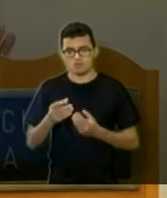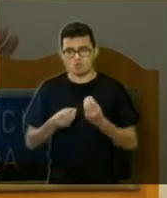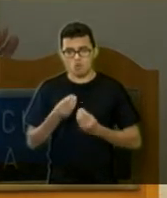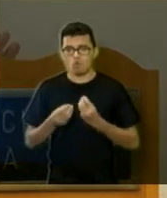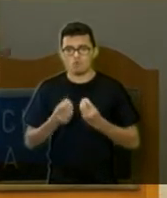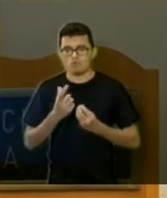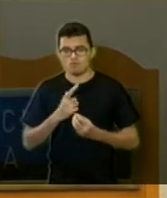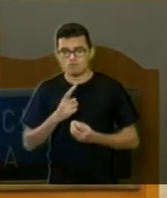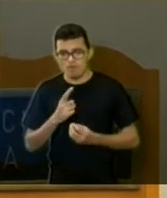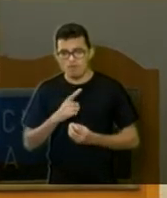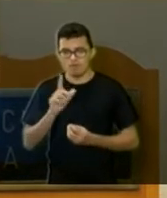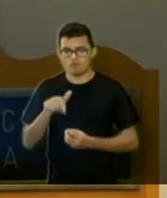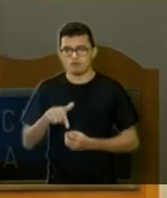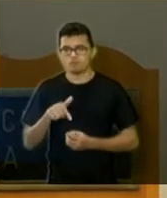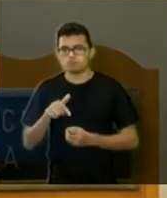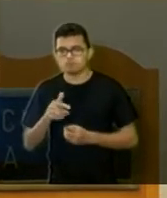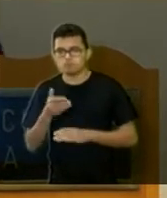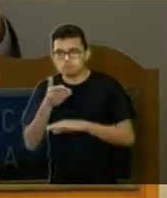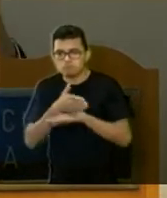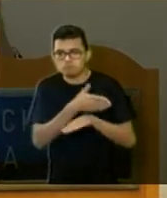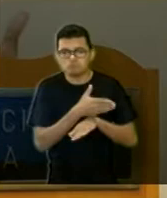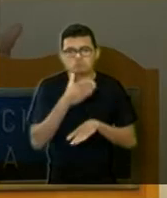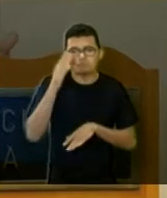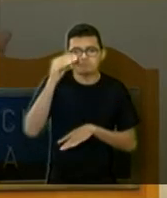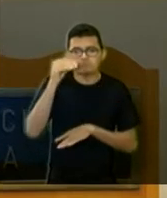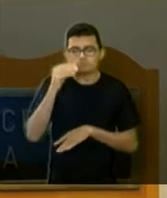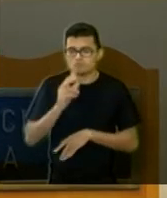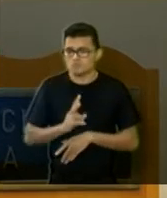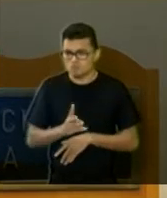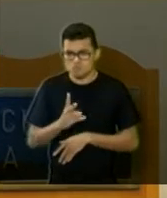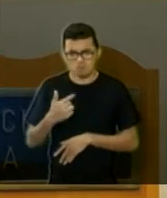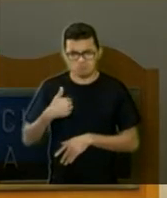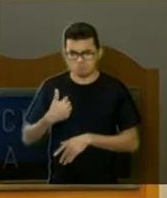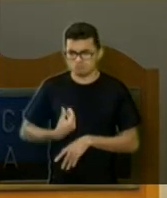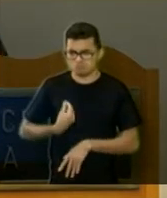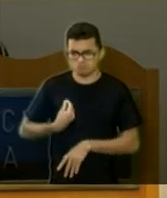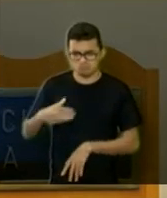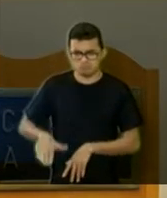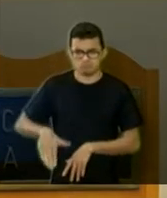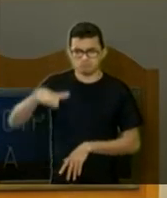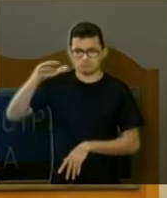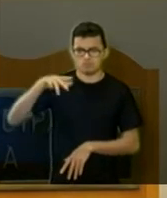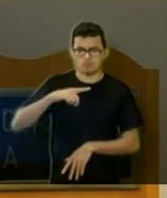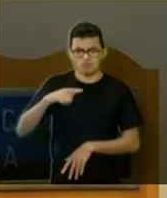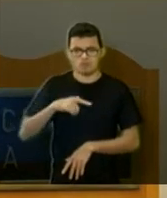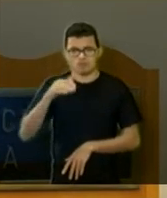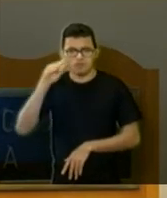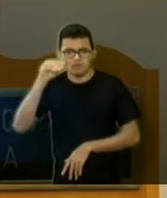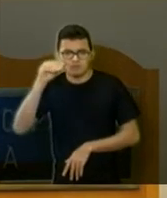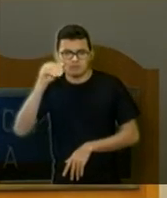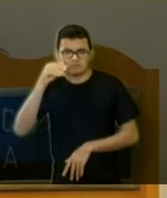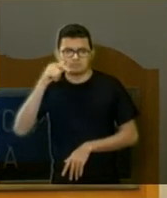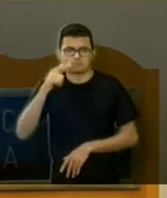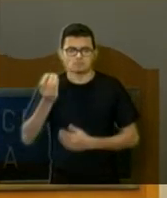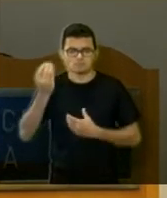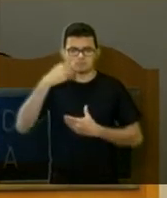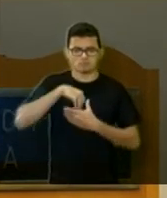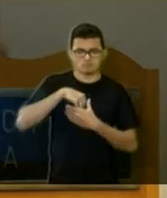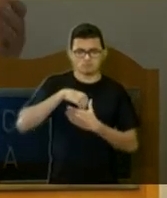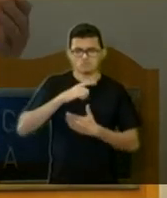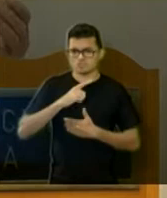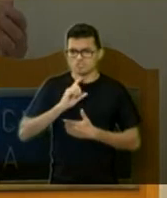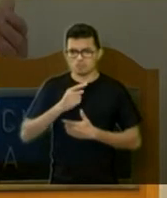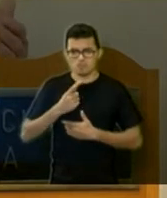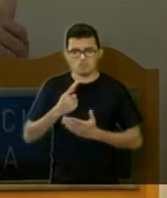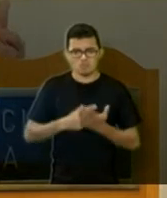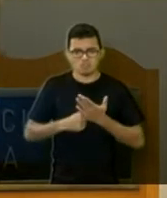eram as coisas. Então, eu fui assim a vida toda. Esse espírito de curiosidade aí foi sempre um